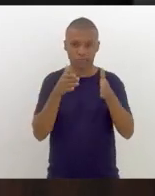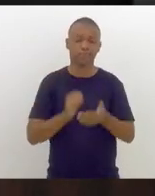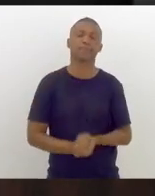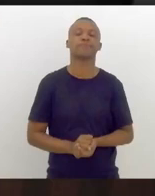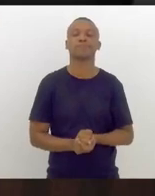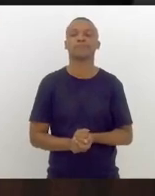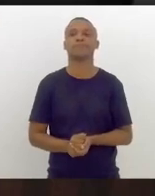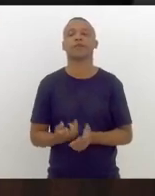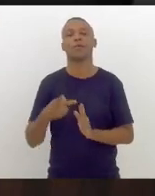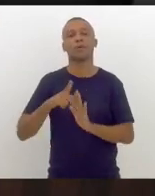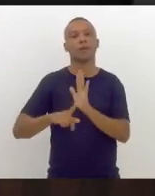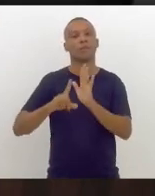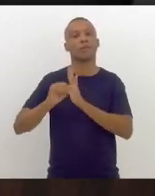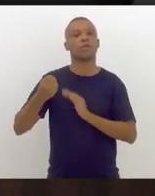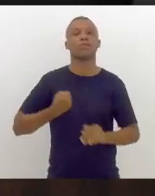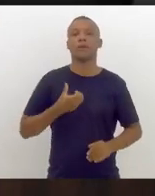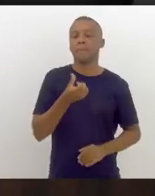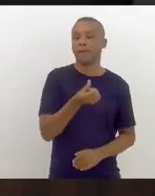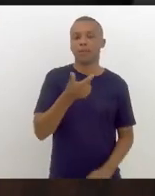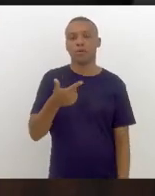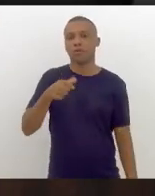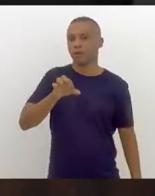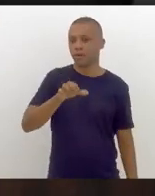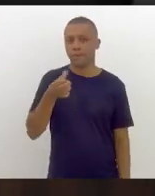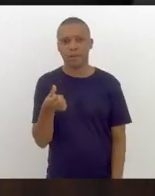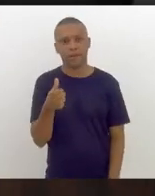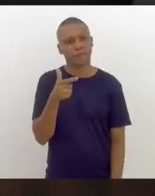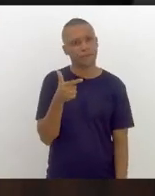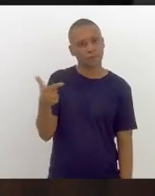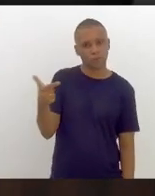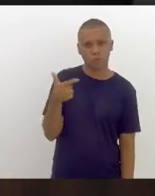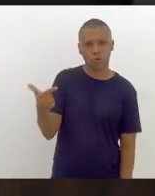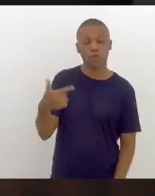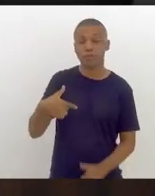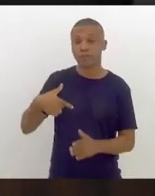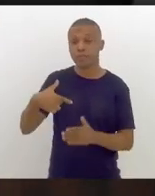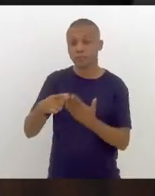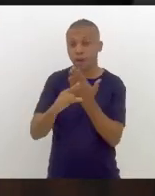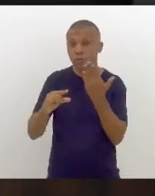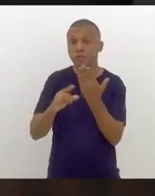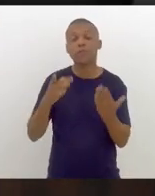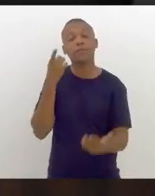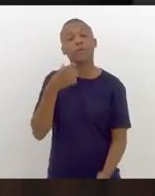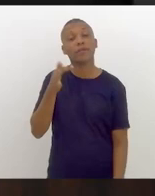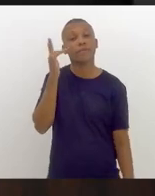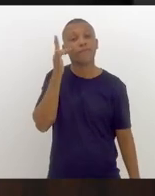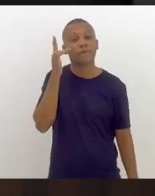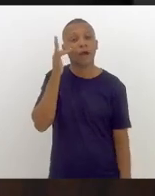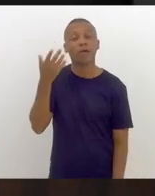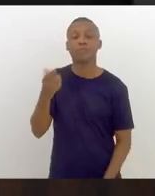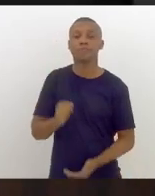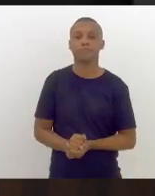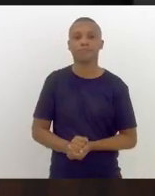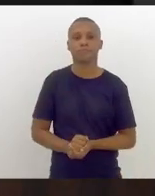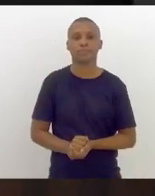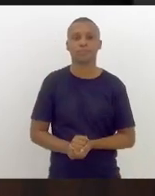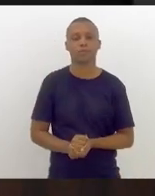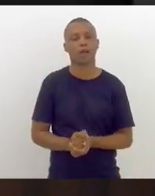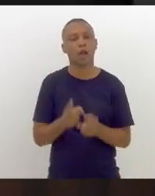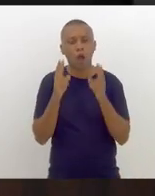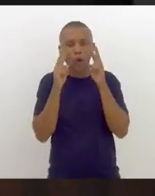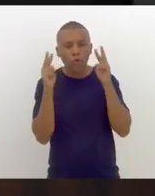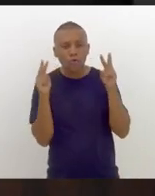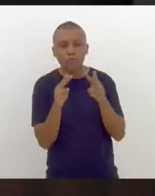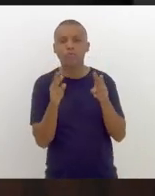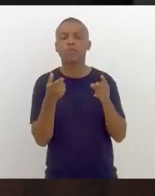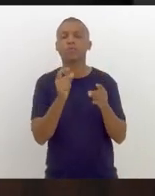projeto de lei 6296 de 22 de autoria Deputado Flávio Serafim considera de utilidade pública sociedade angésia